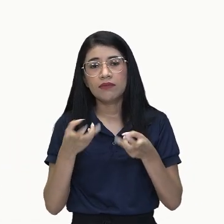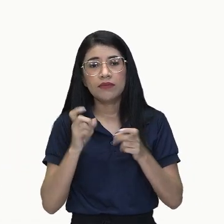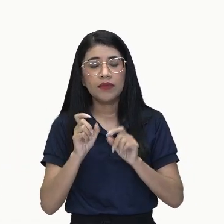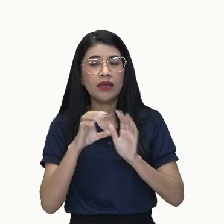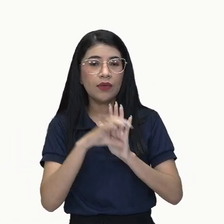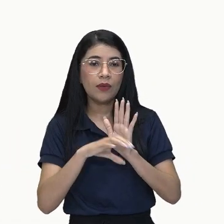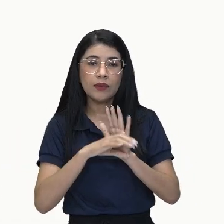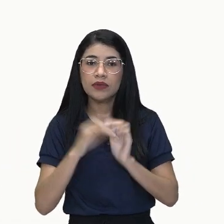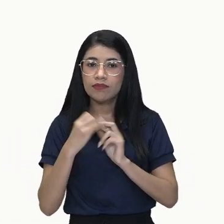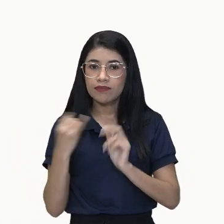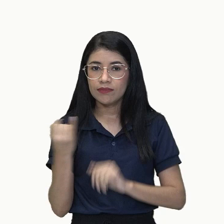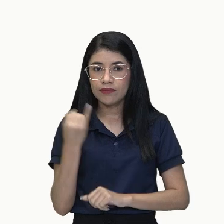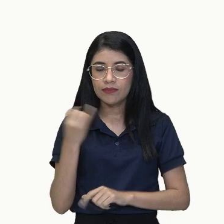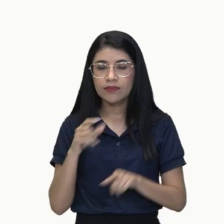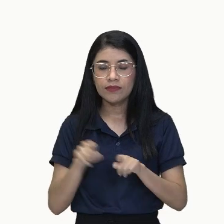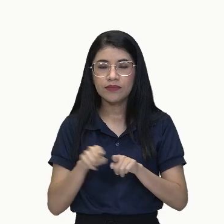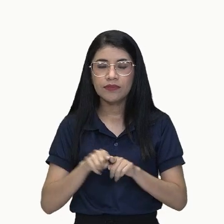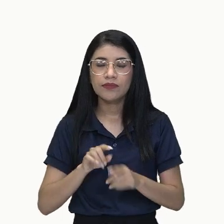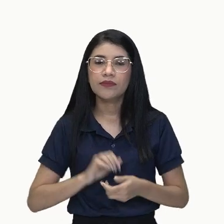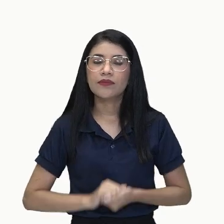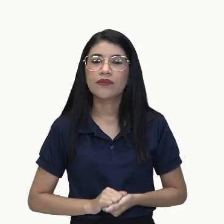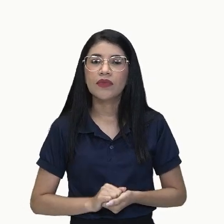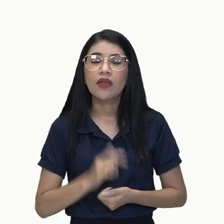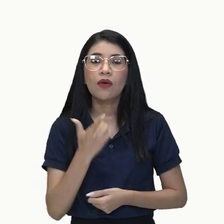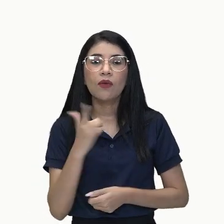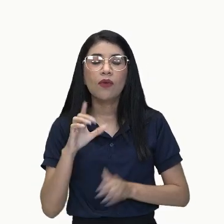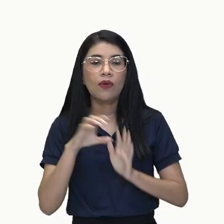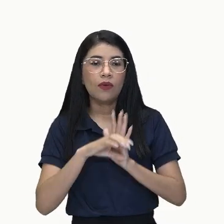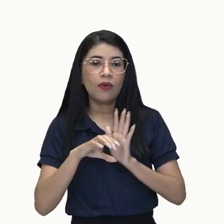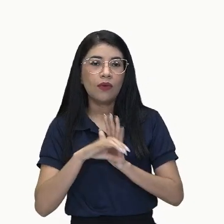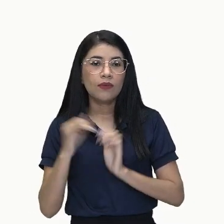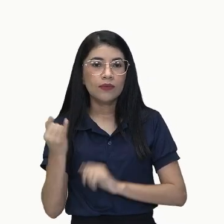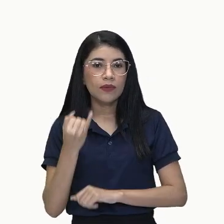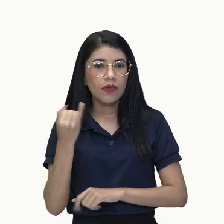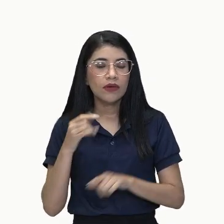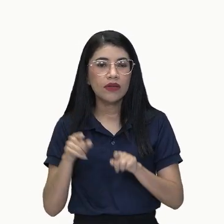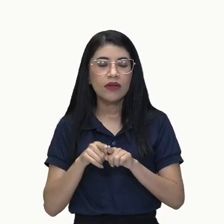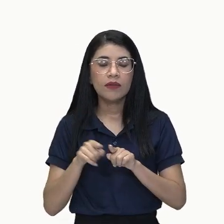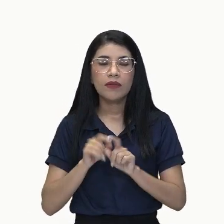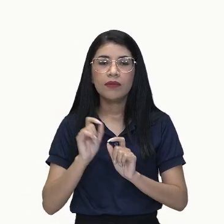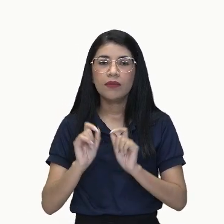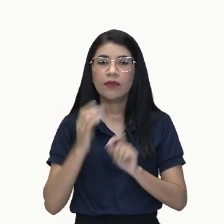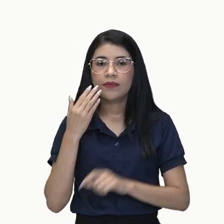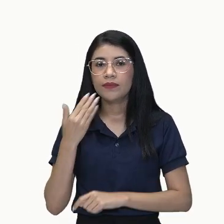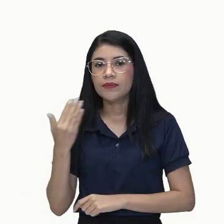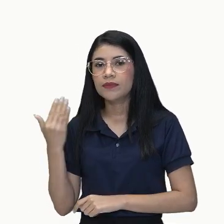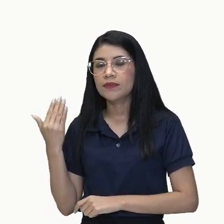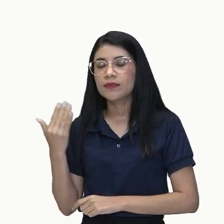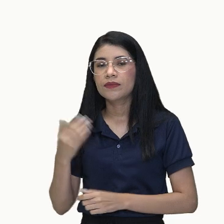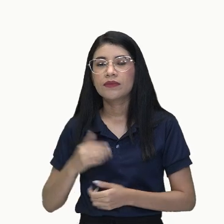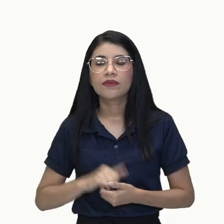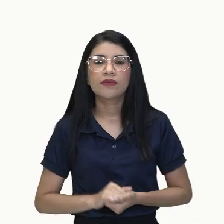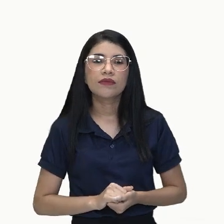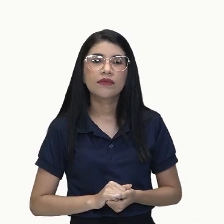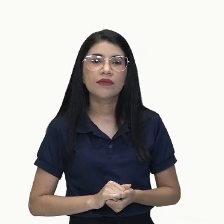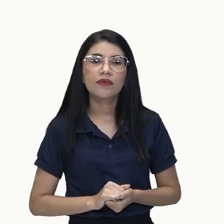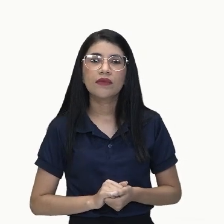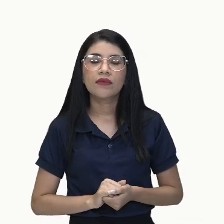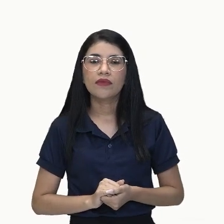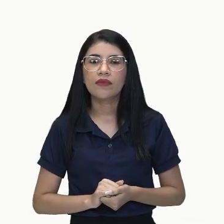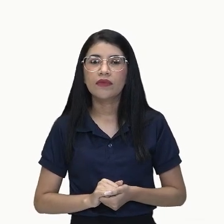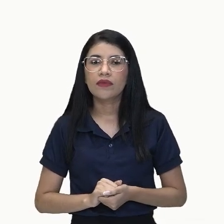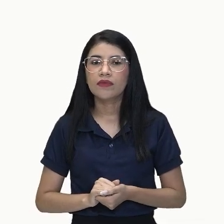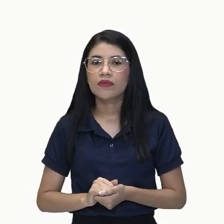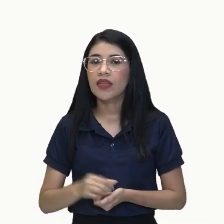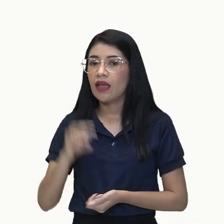muito importante. Um outro conceito muito importante, esse conceito fundamental, é conhecido